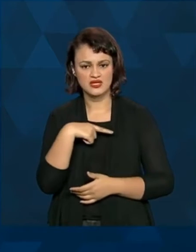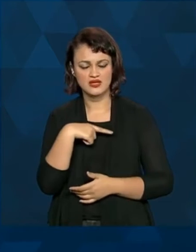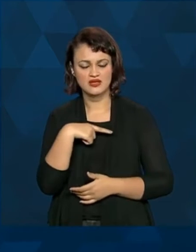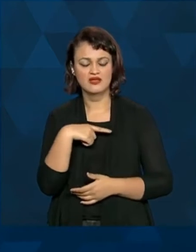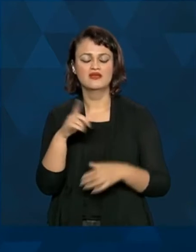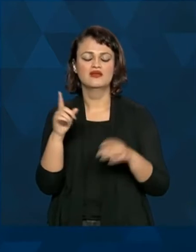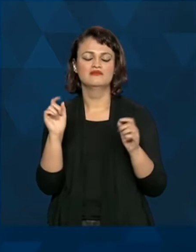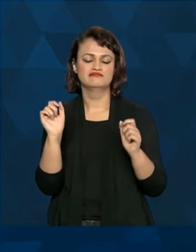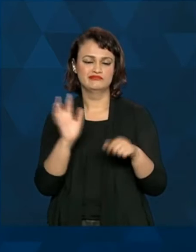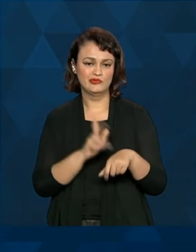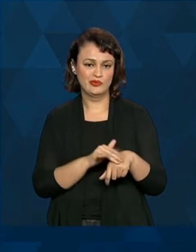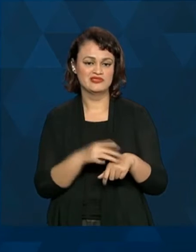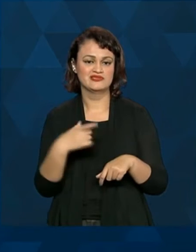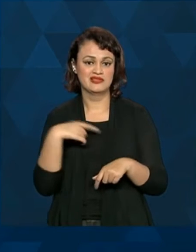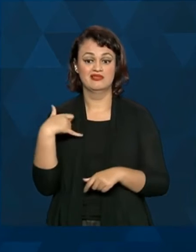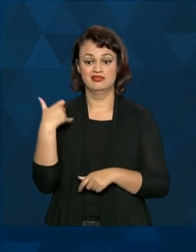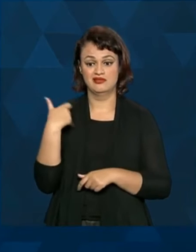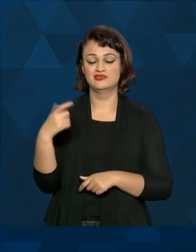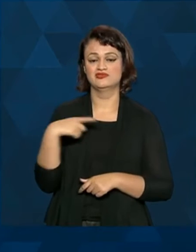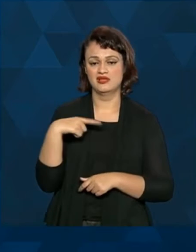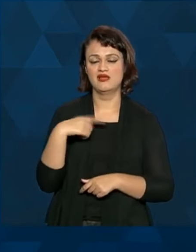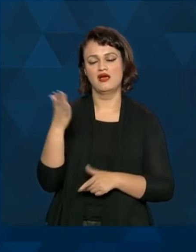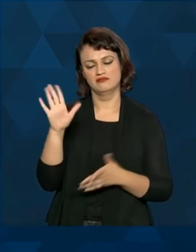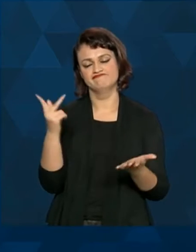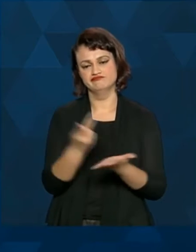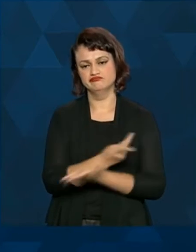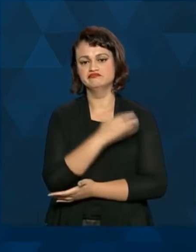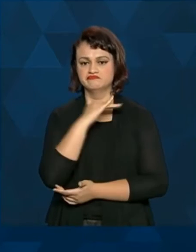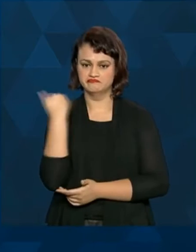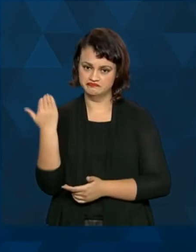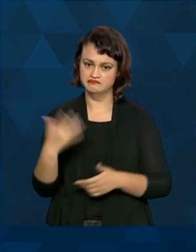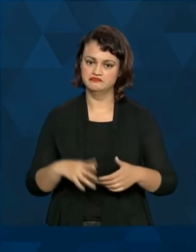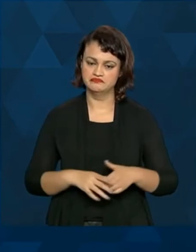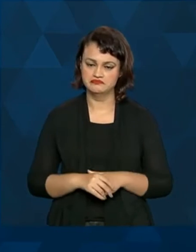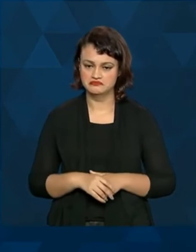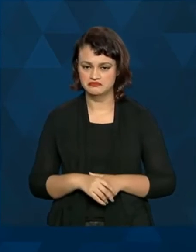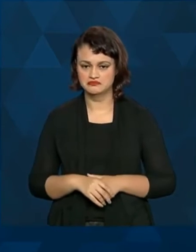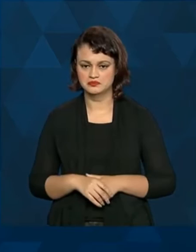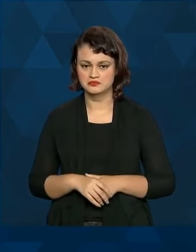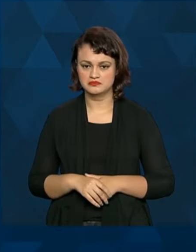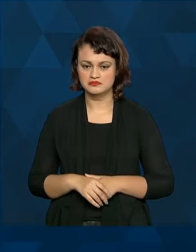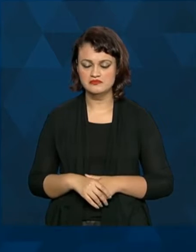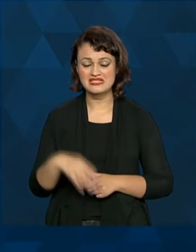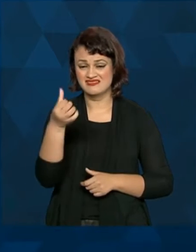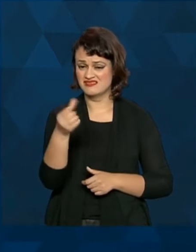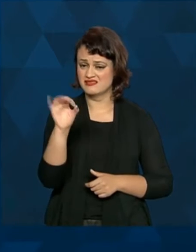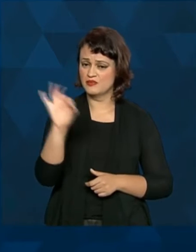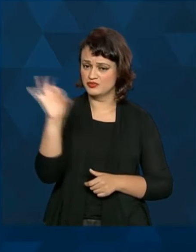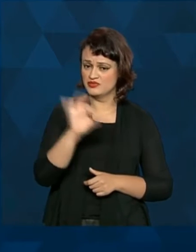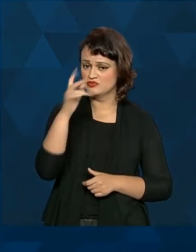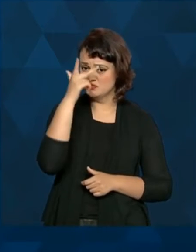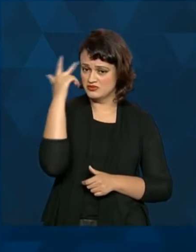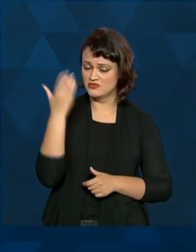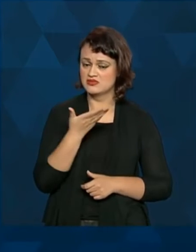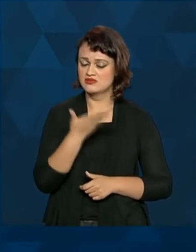apresentam comorbidade e idade que vão a óbito quando apresentam Covid. E 60% dessa